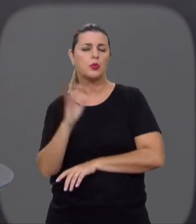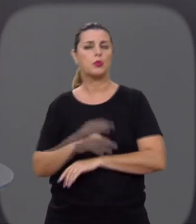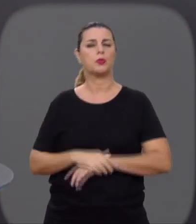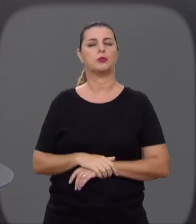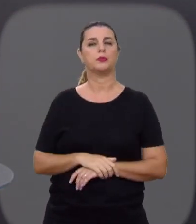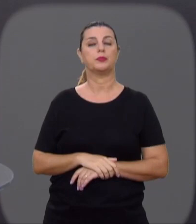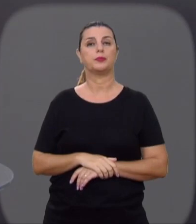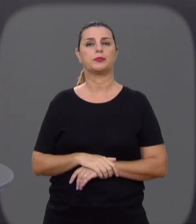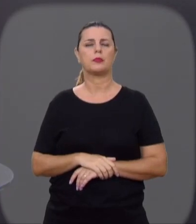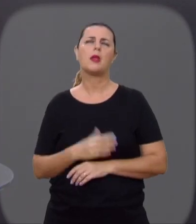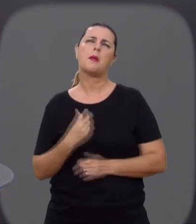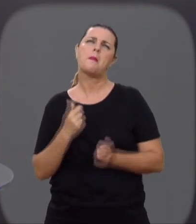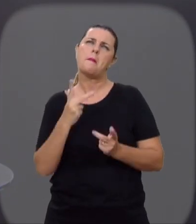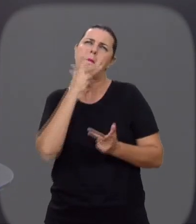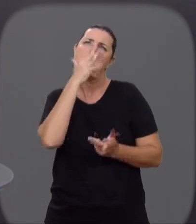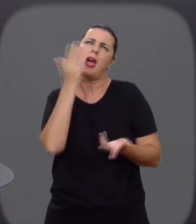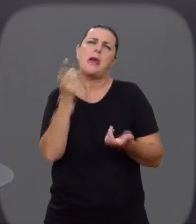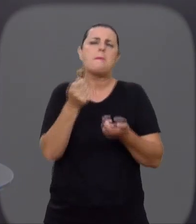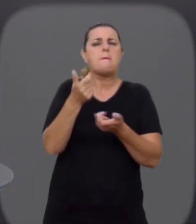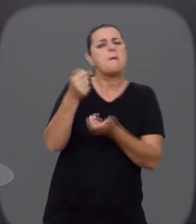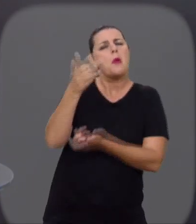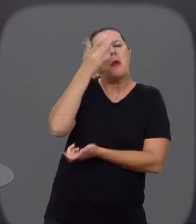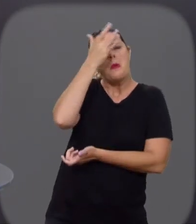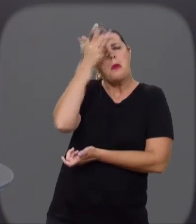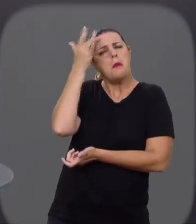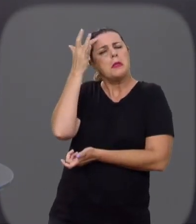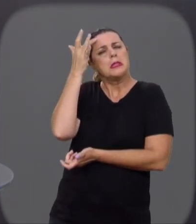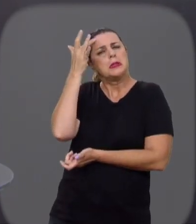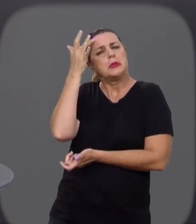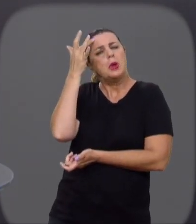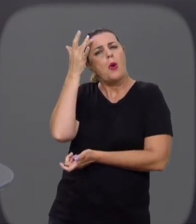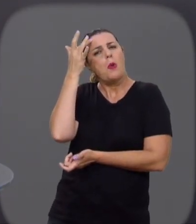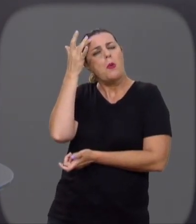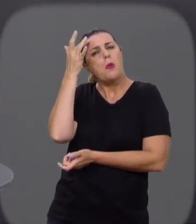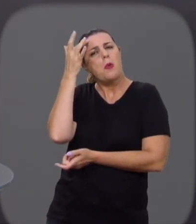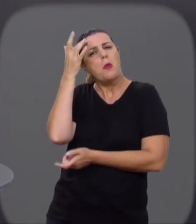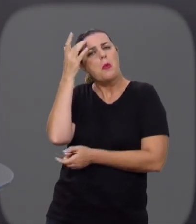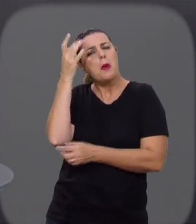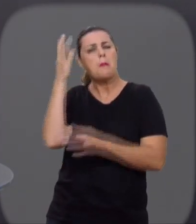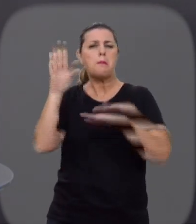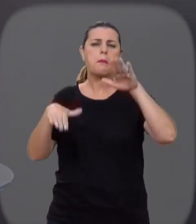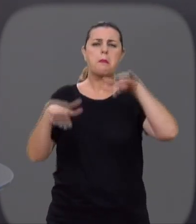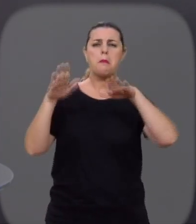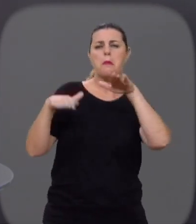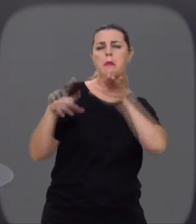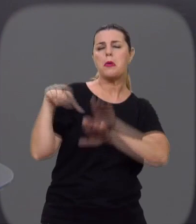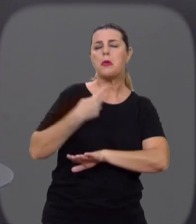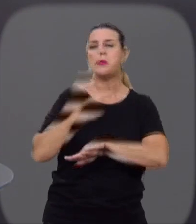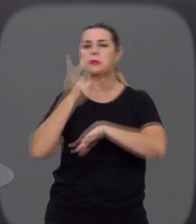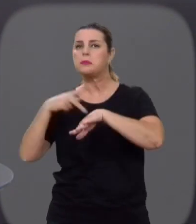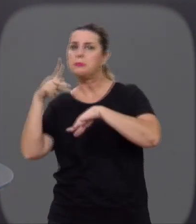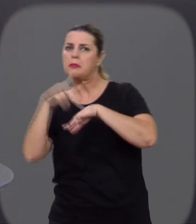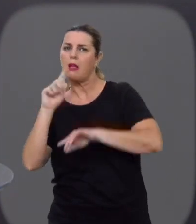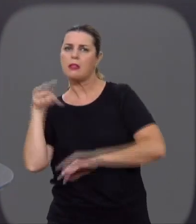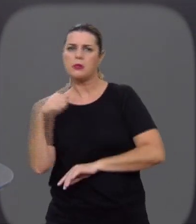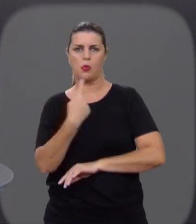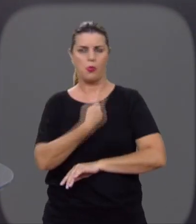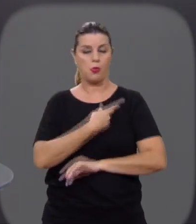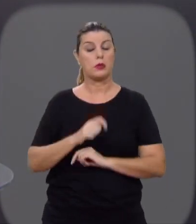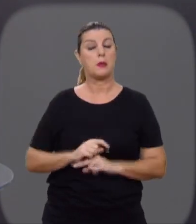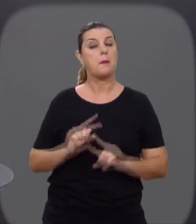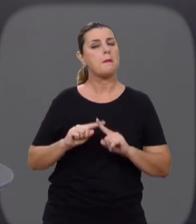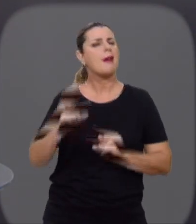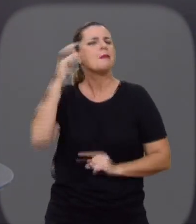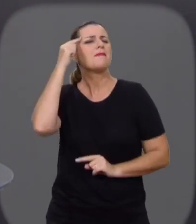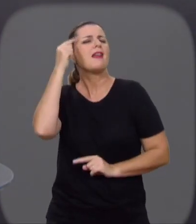parecer uma quantidade pequena, ínfima, né, em proporção ao nosso país, mas se nós